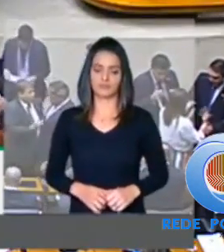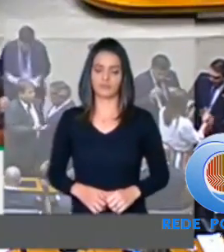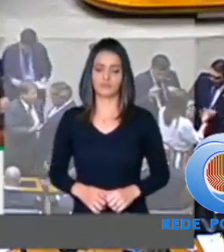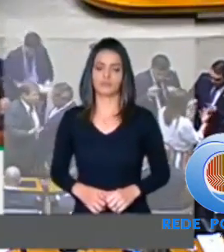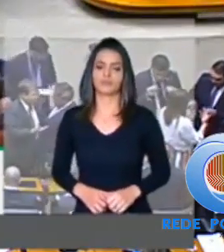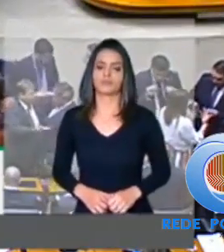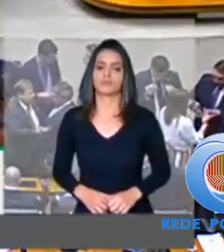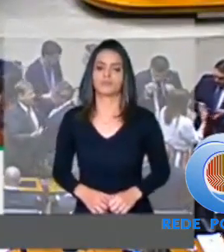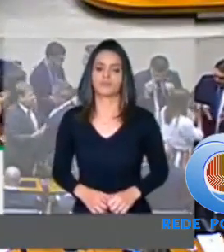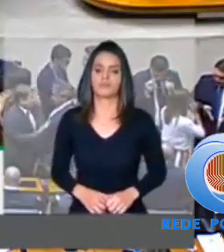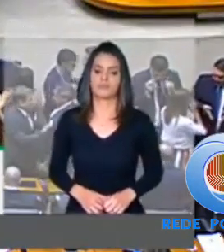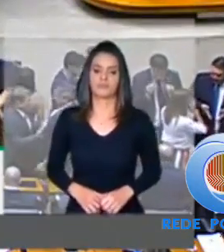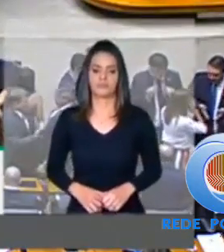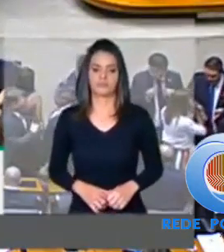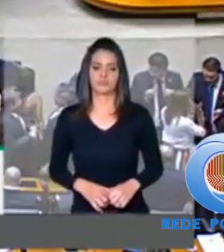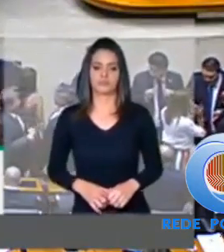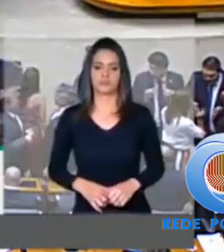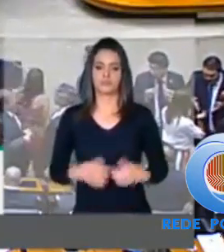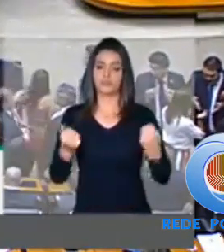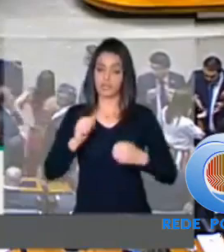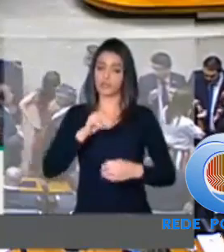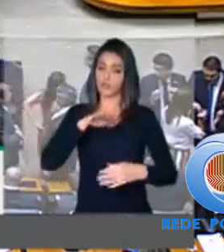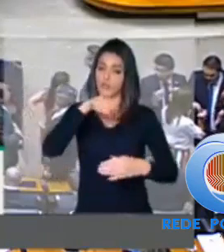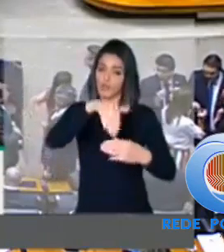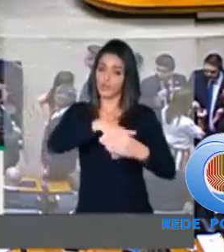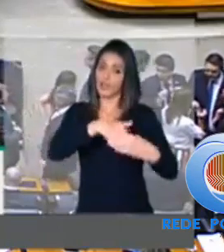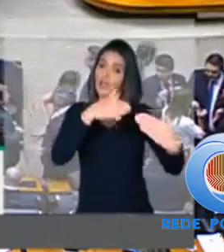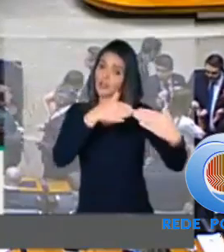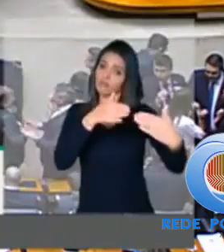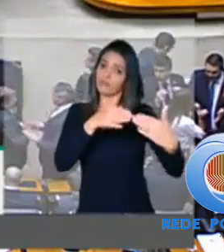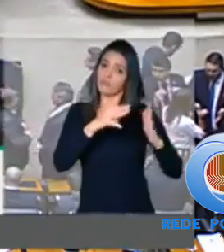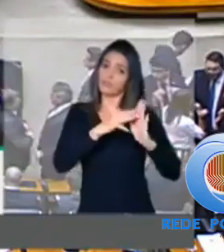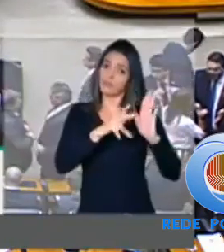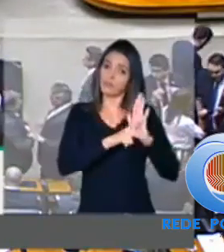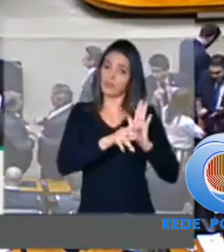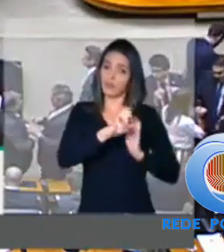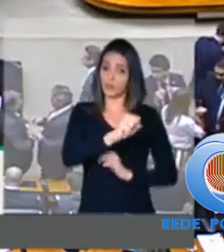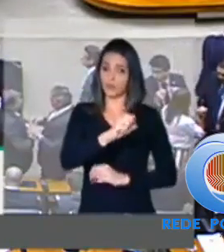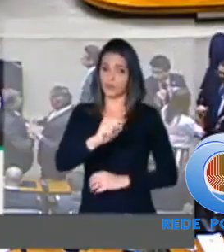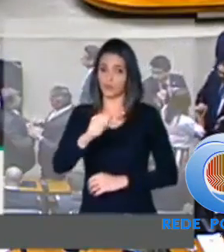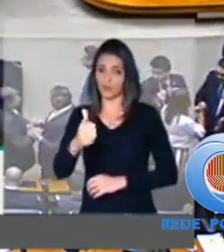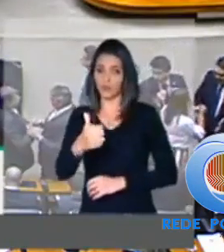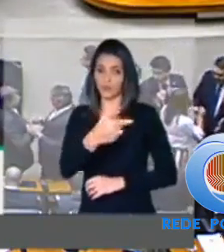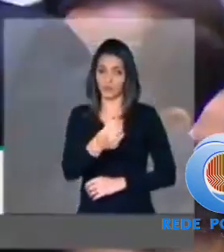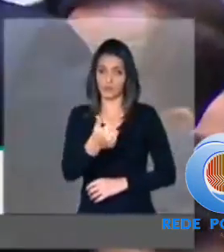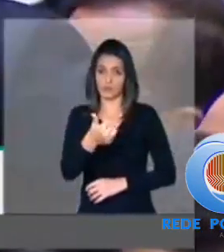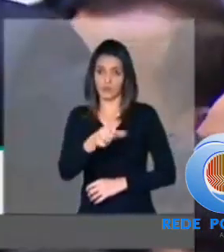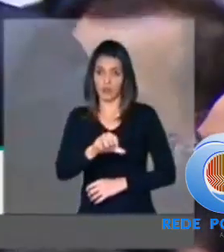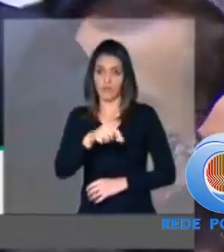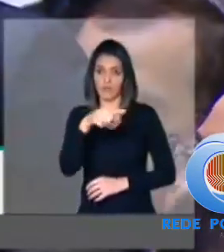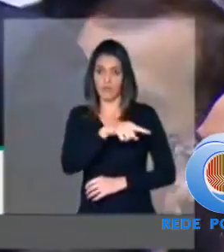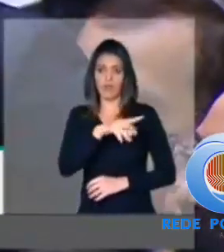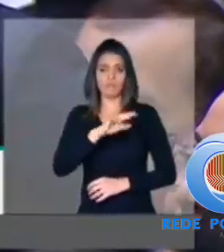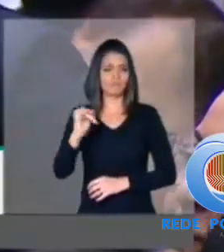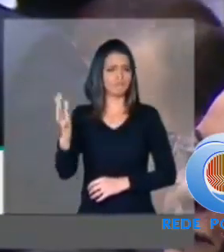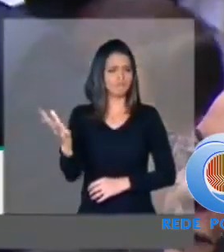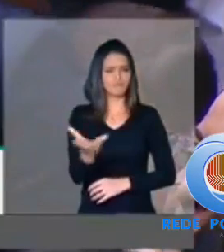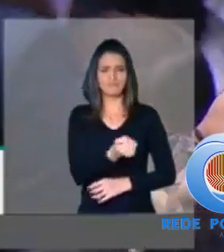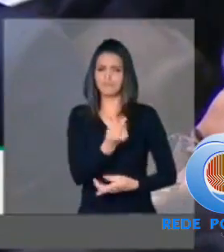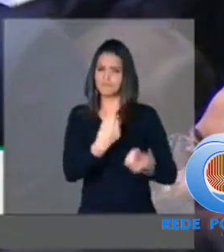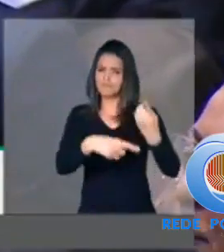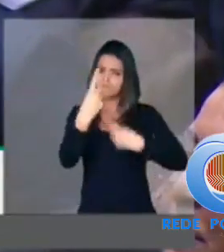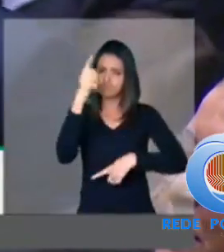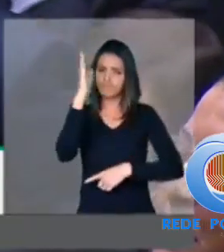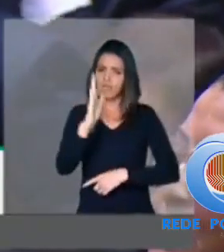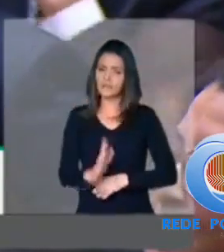a essa MP 881 de 2019. Uma MP que vem engrandecer o nosso país, um país que precisa